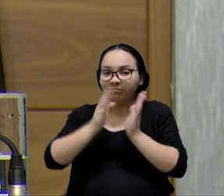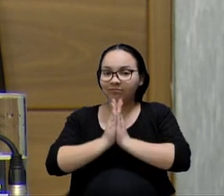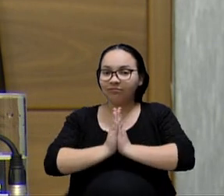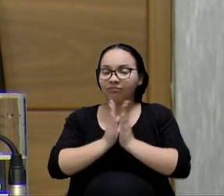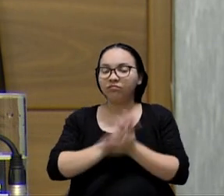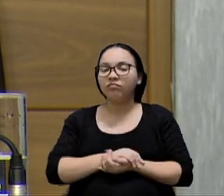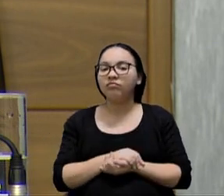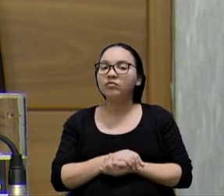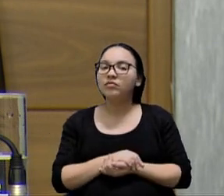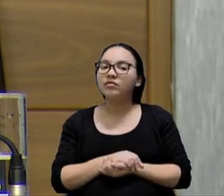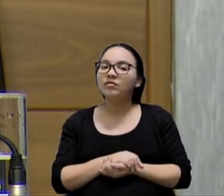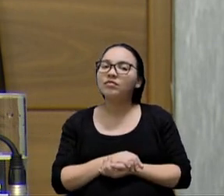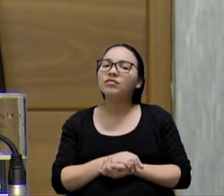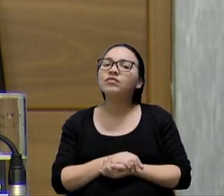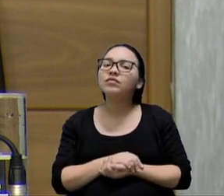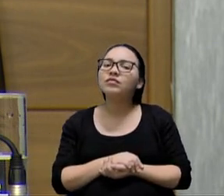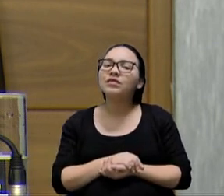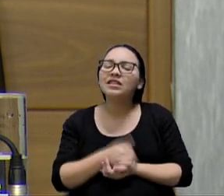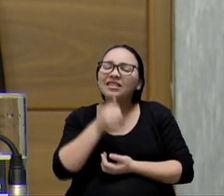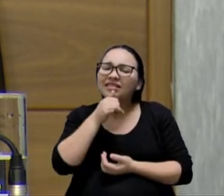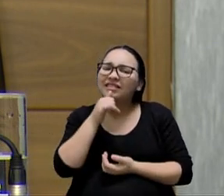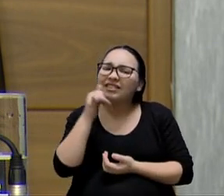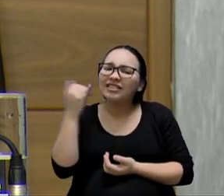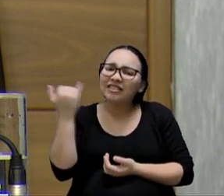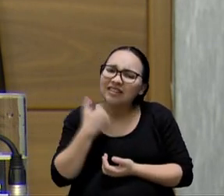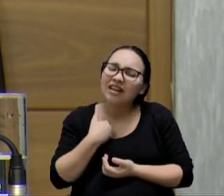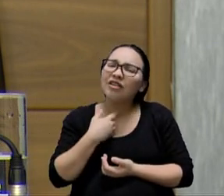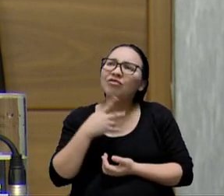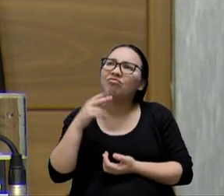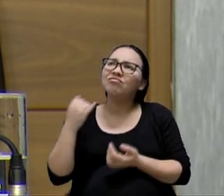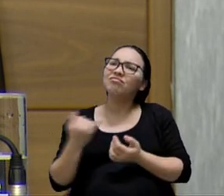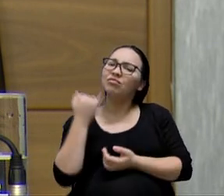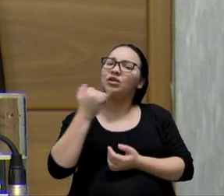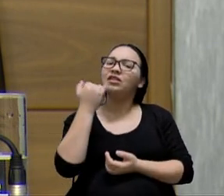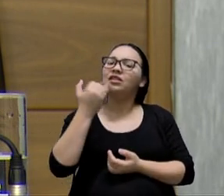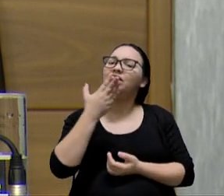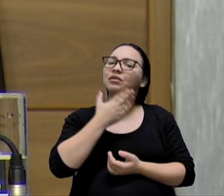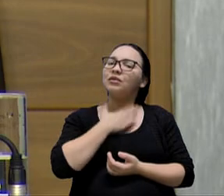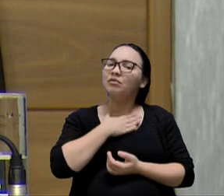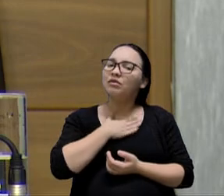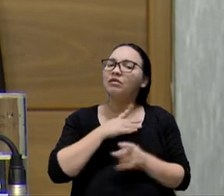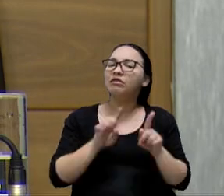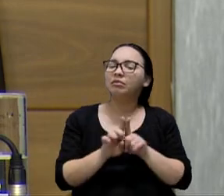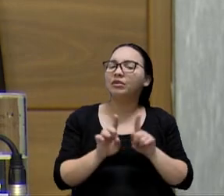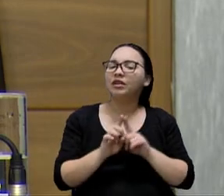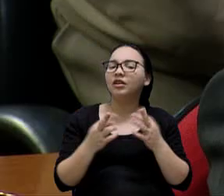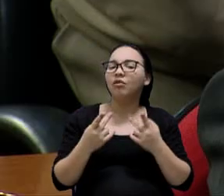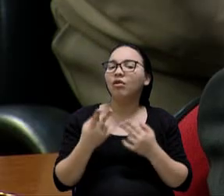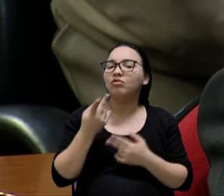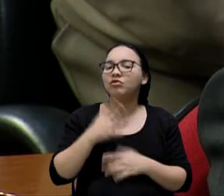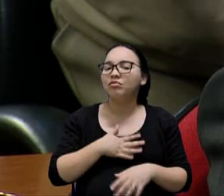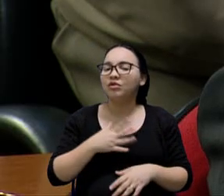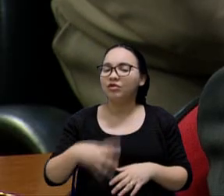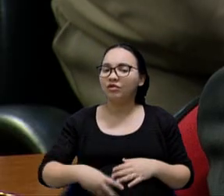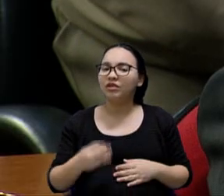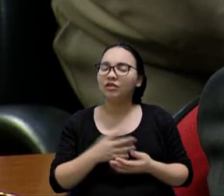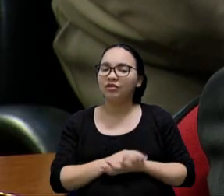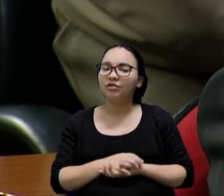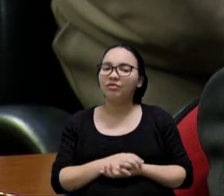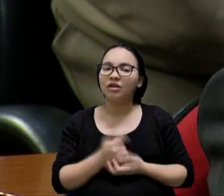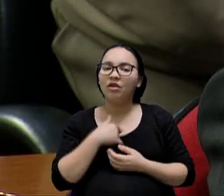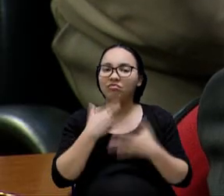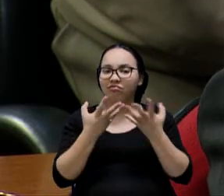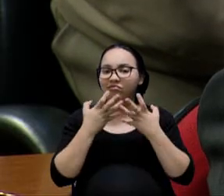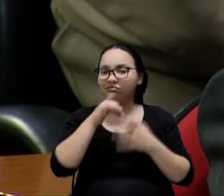dizendo a importância dele para mim também, como você é para os seus filhos. Quero dizer a